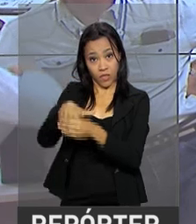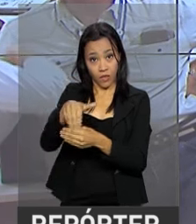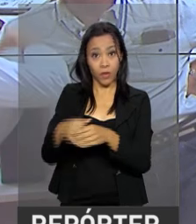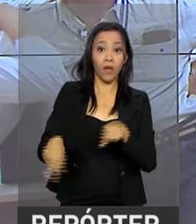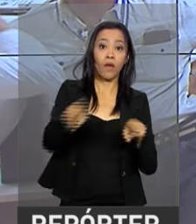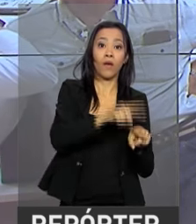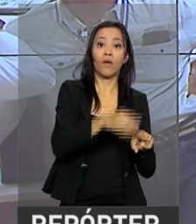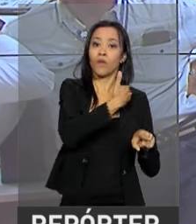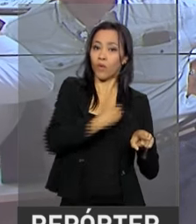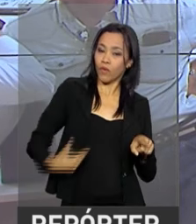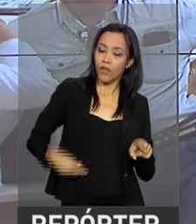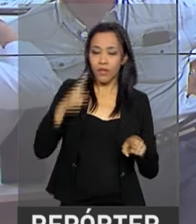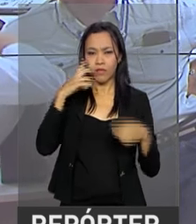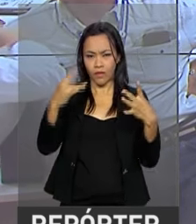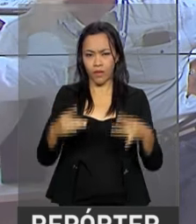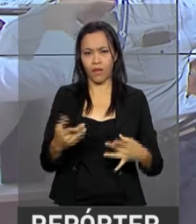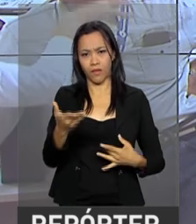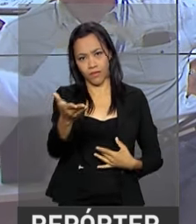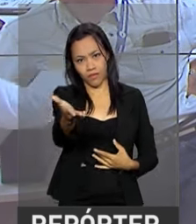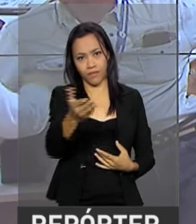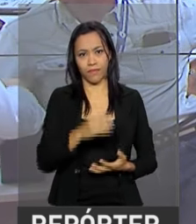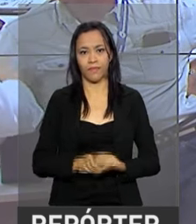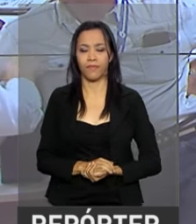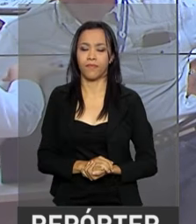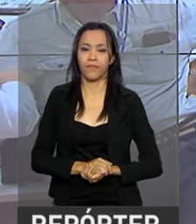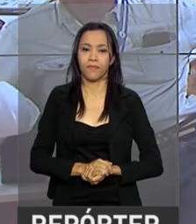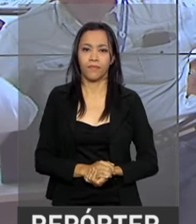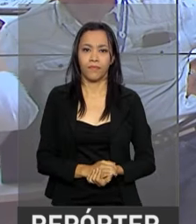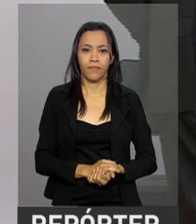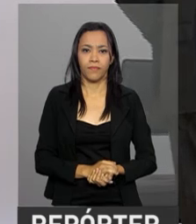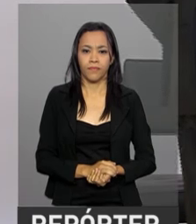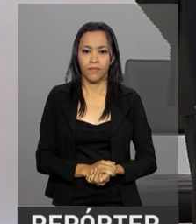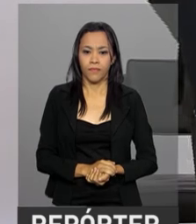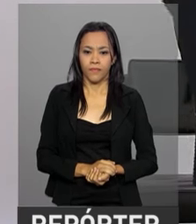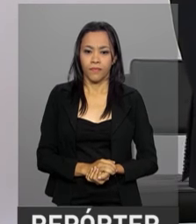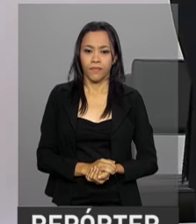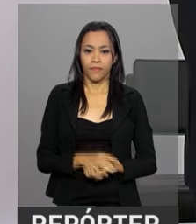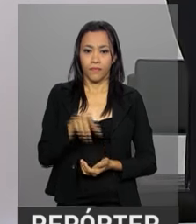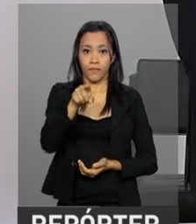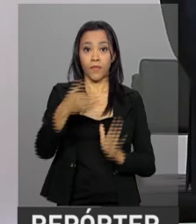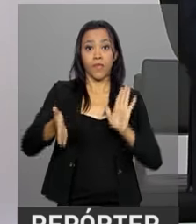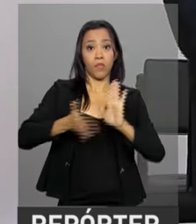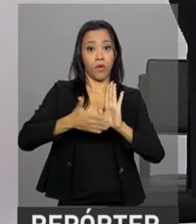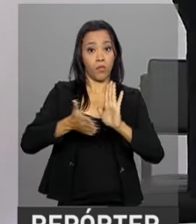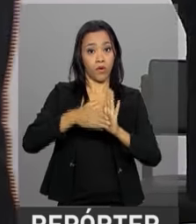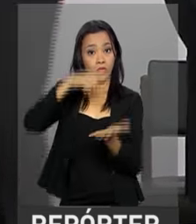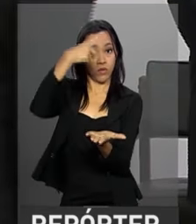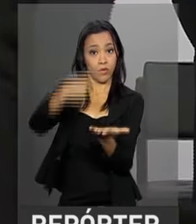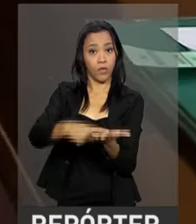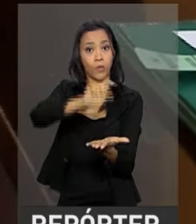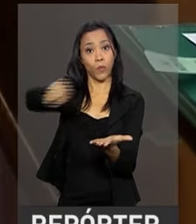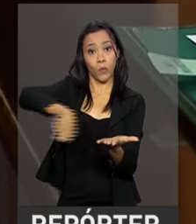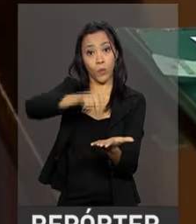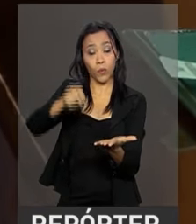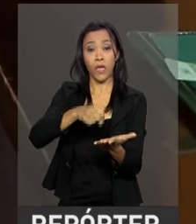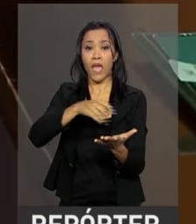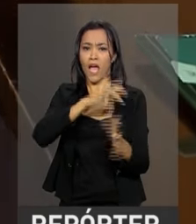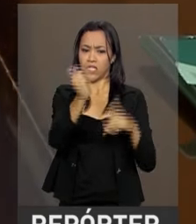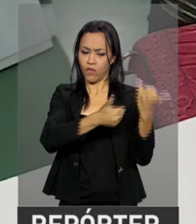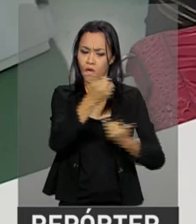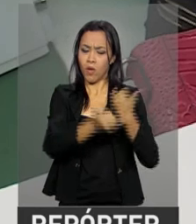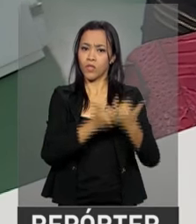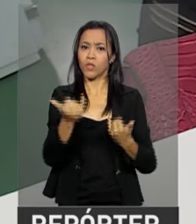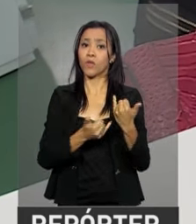eleitoral. Veja os detalhes da reportagem de Taísa Dias. A proposta do acordo é que os dados da justiça